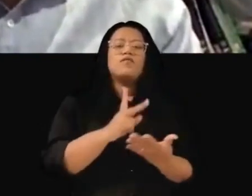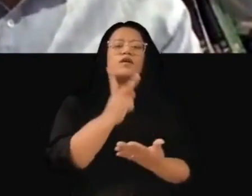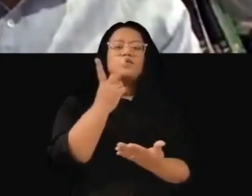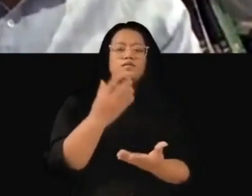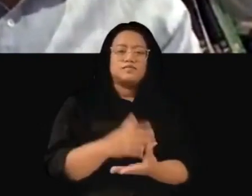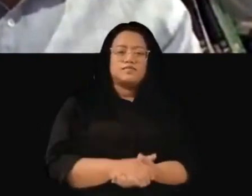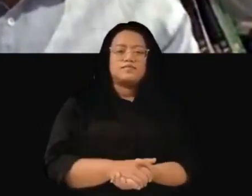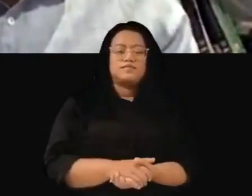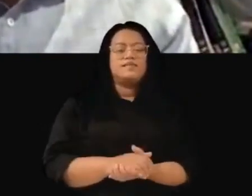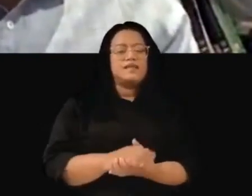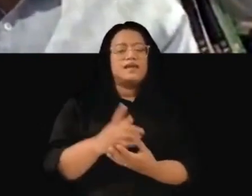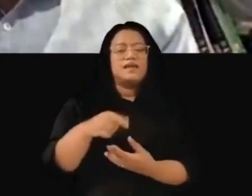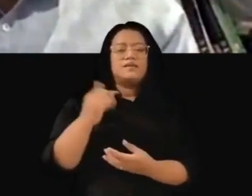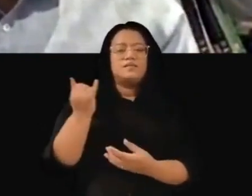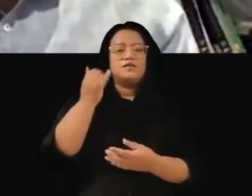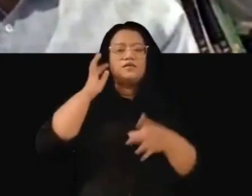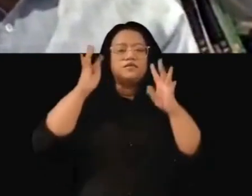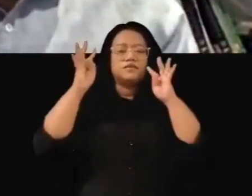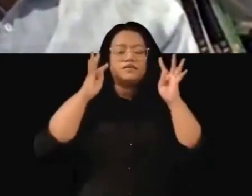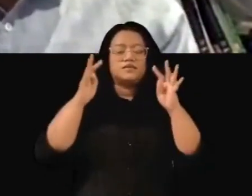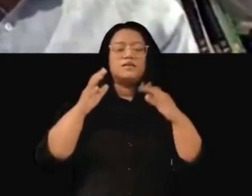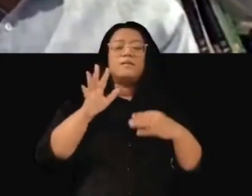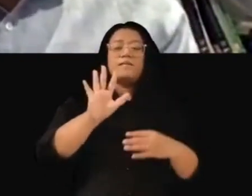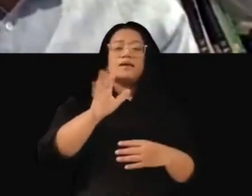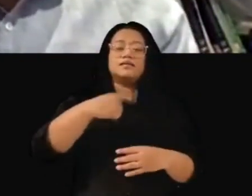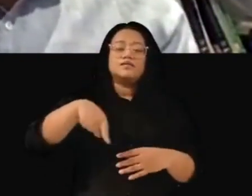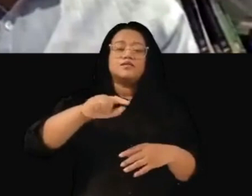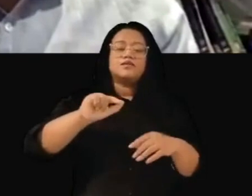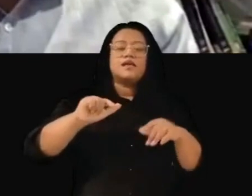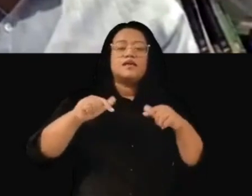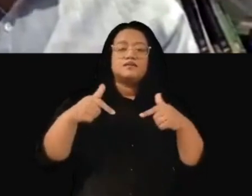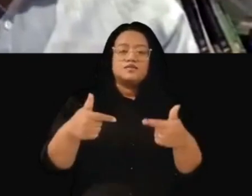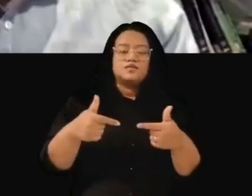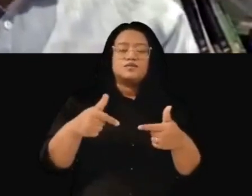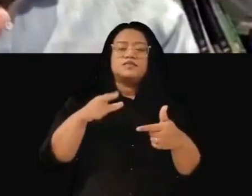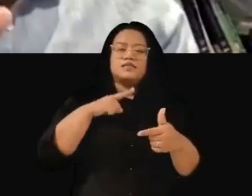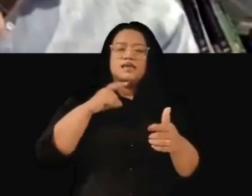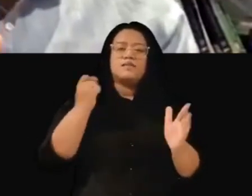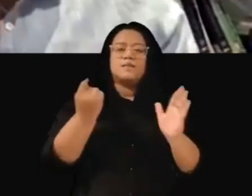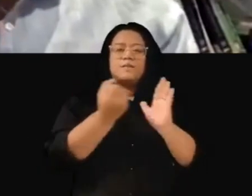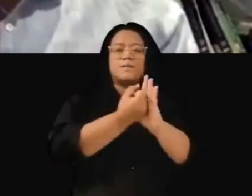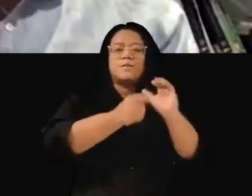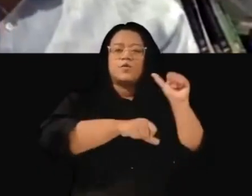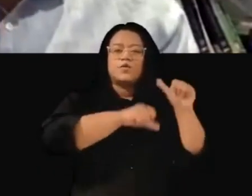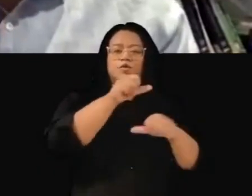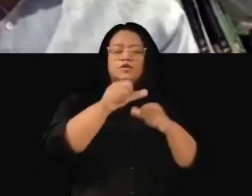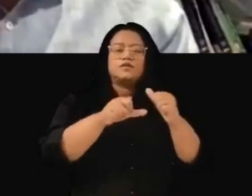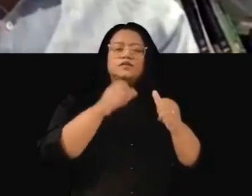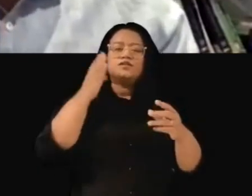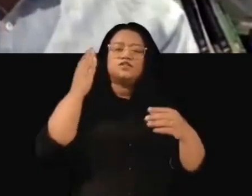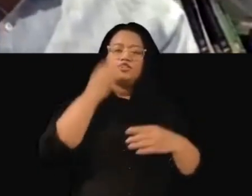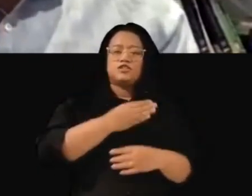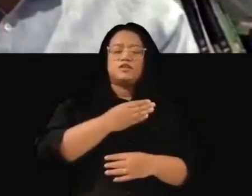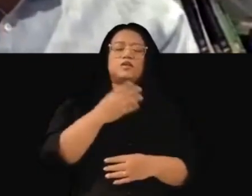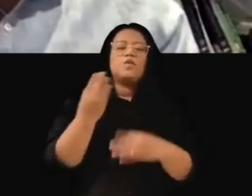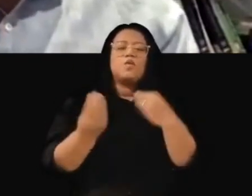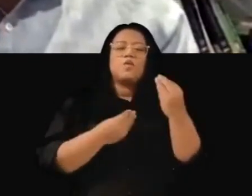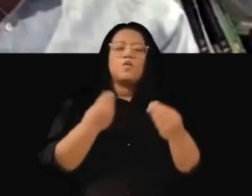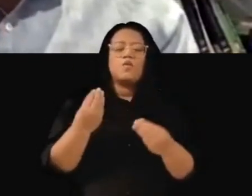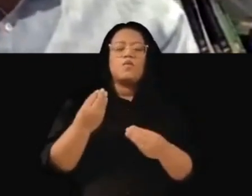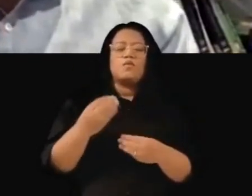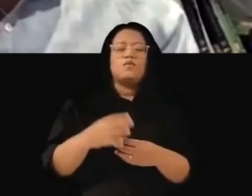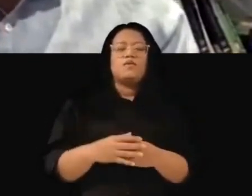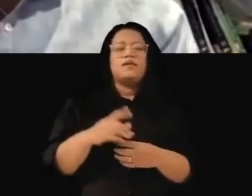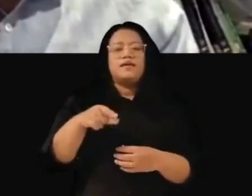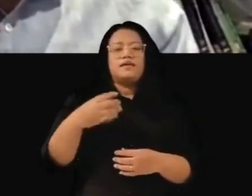fundamental. Agora, as nossas ações trazem impactos diretos para aquilo que eles, para o modo de vida, para o estilo de vida. E me permito